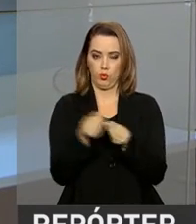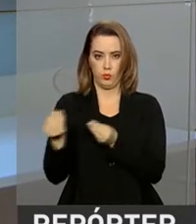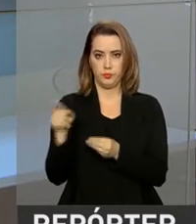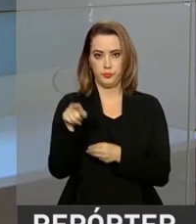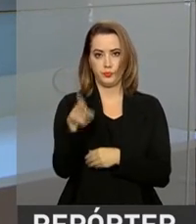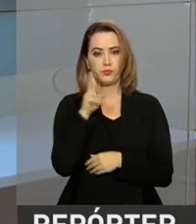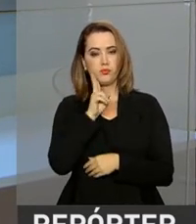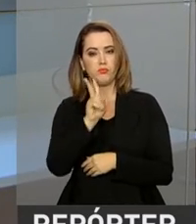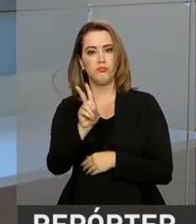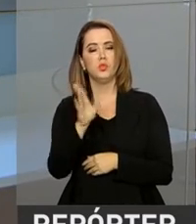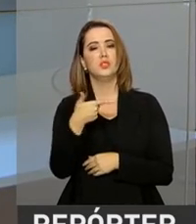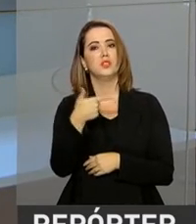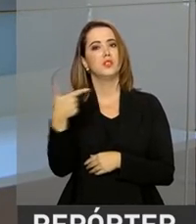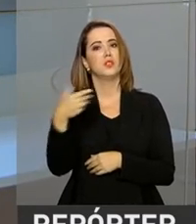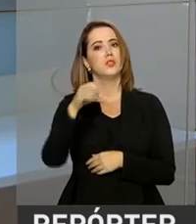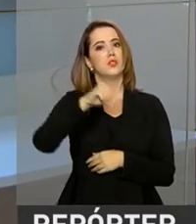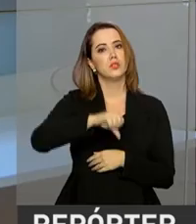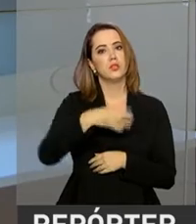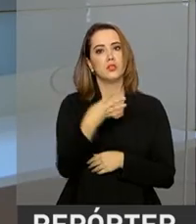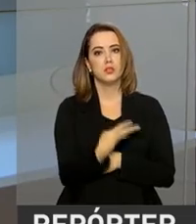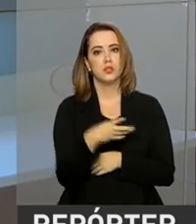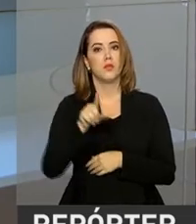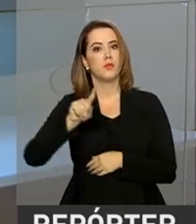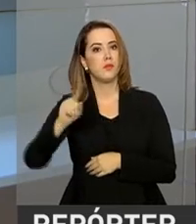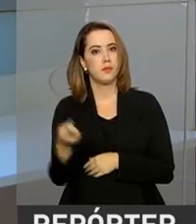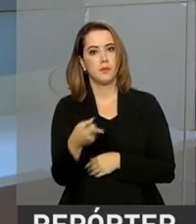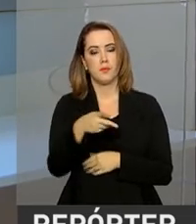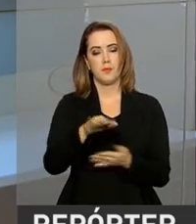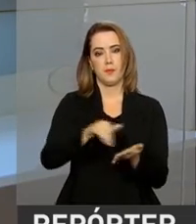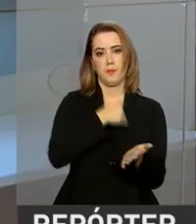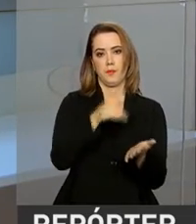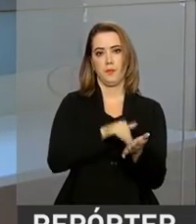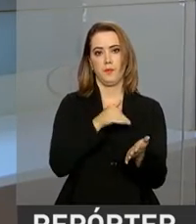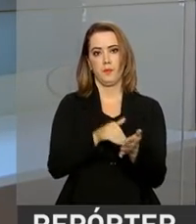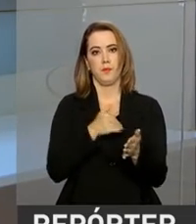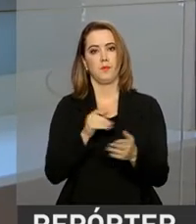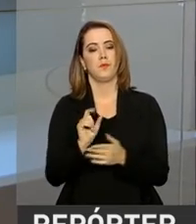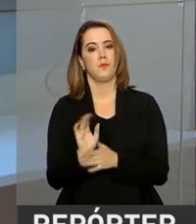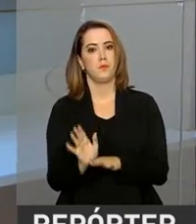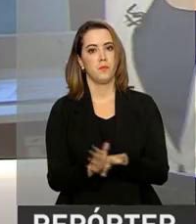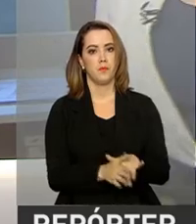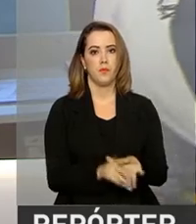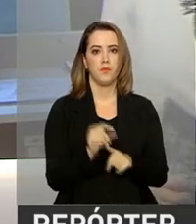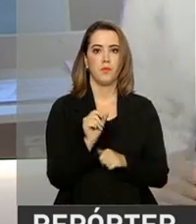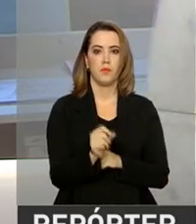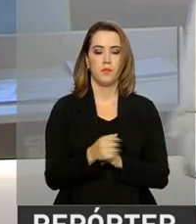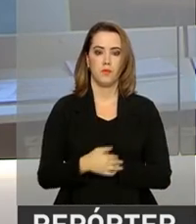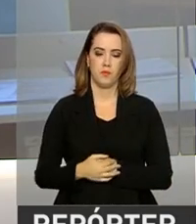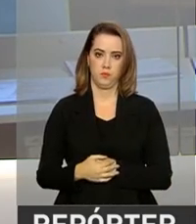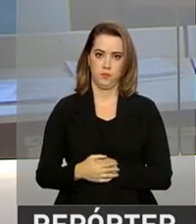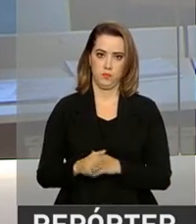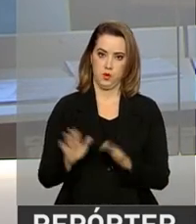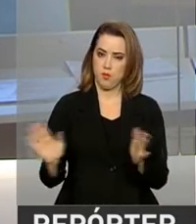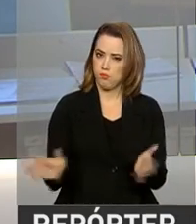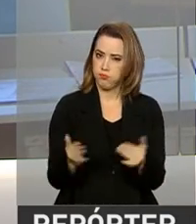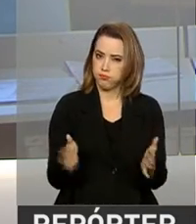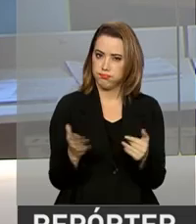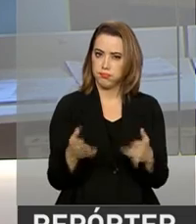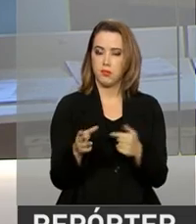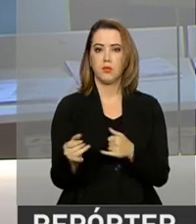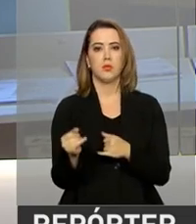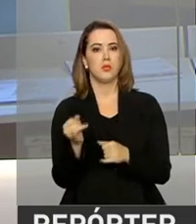294 mil inscritos entre os dias 24 e 29 de junho a produção das indústrias